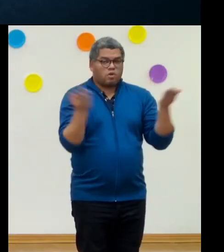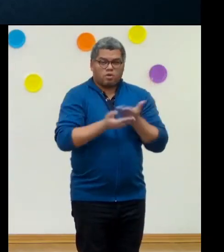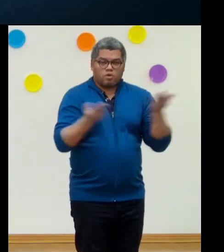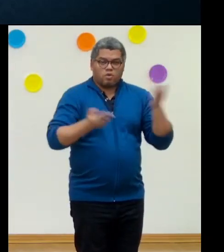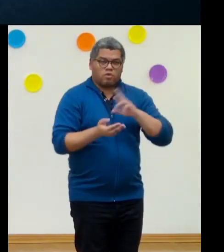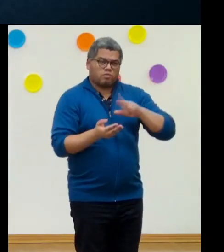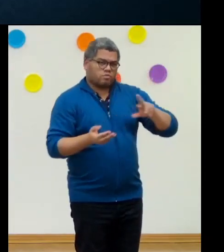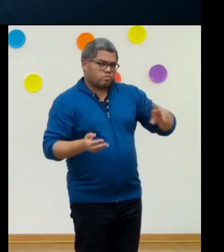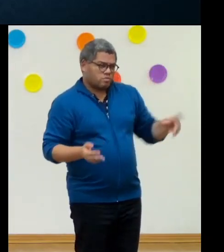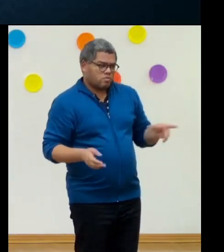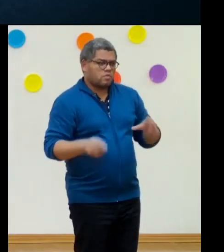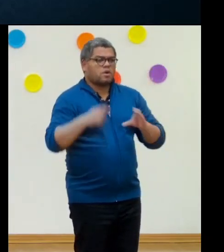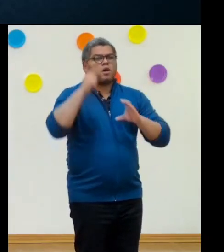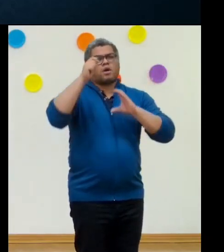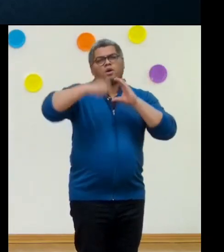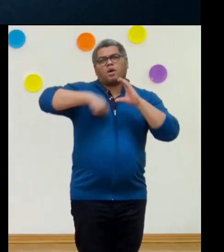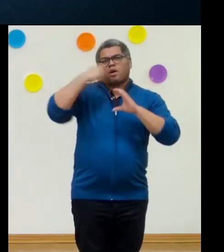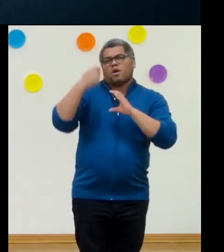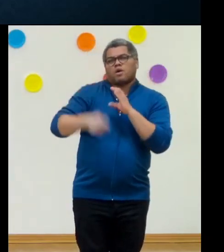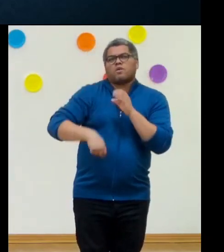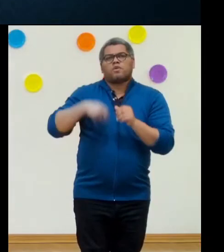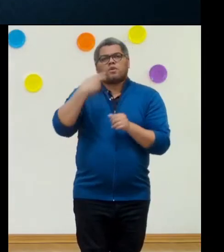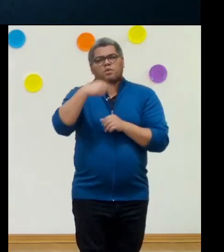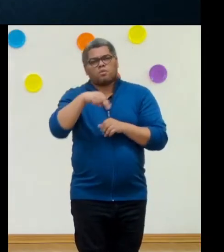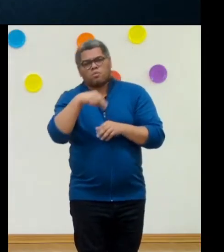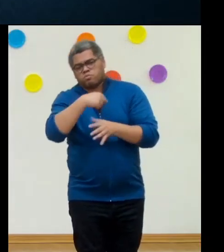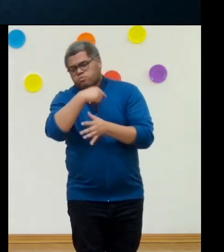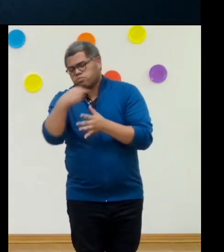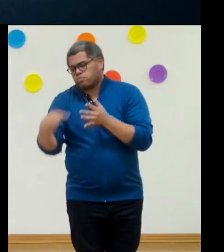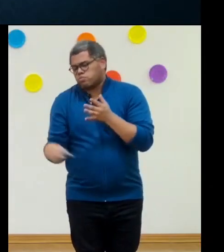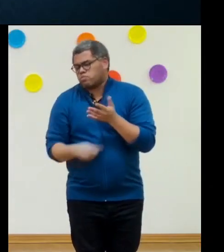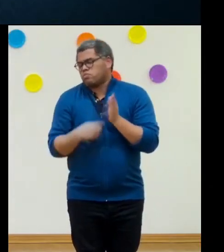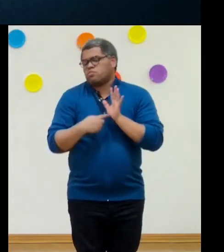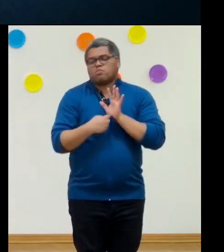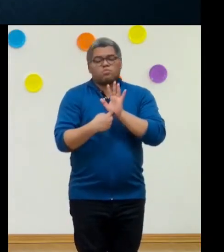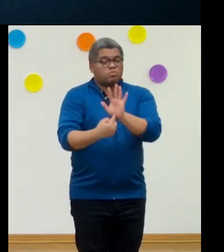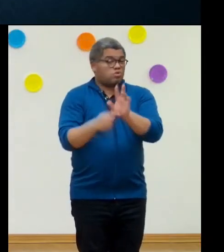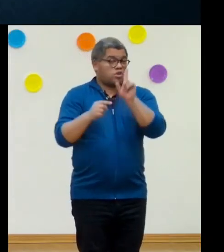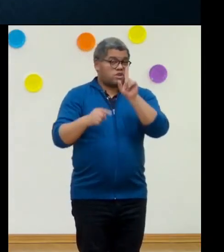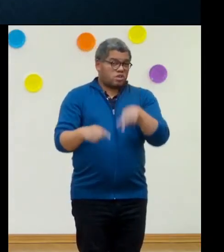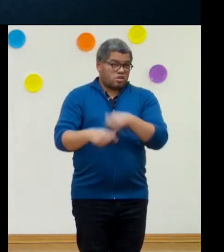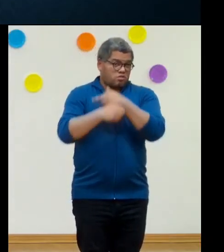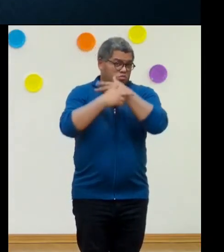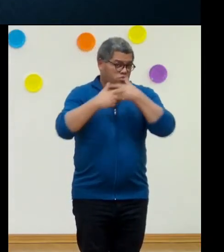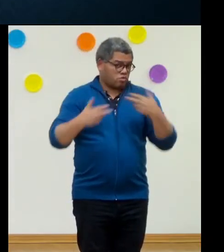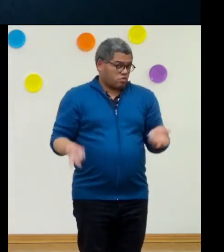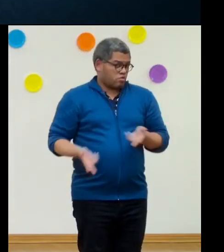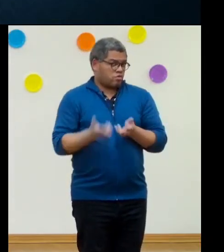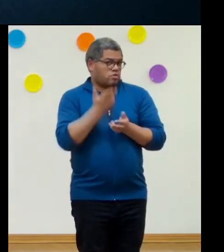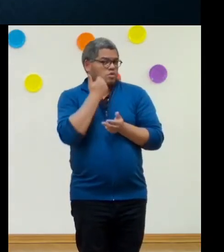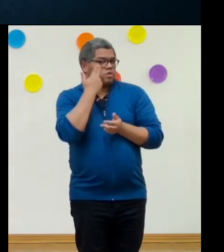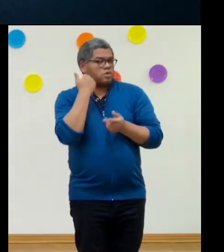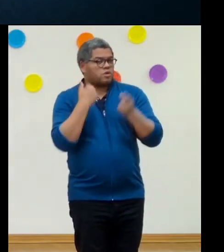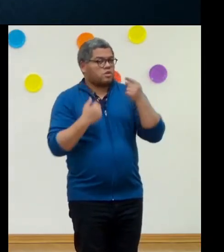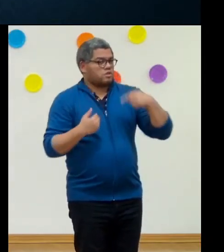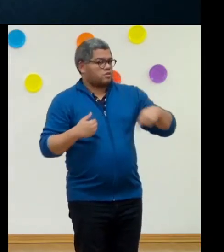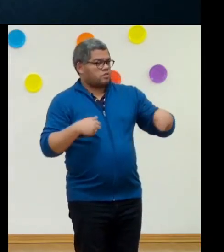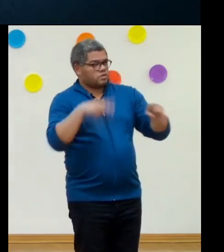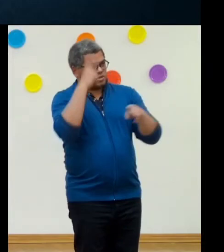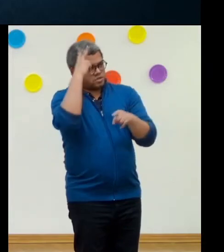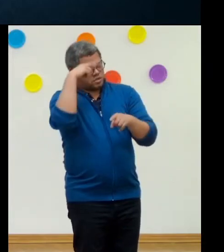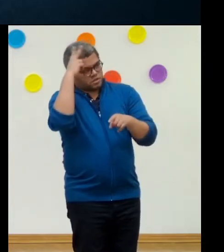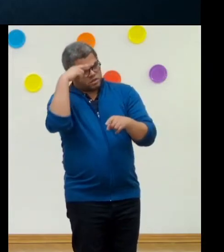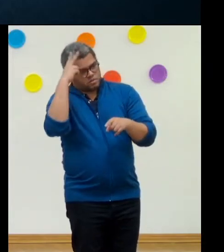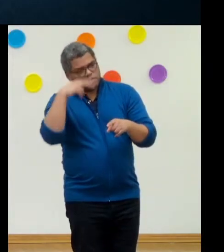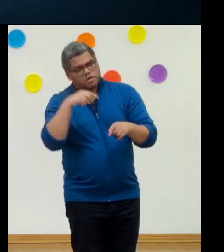Filmes, novelas, séries retratam o adultério como algo normal. Se eu pedir para você lembrar de um filme, uma novela ou uma série que tem adultério, talvez